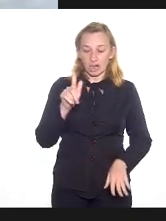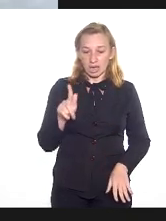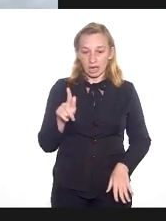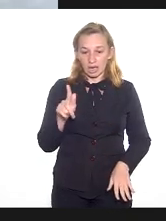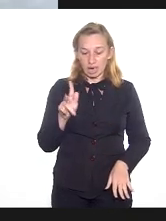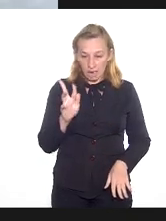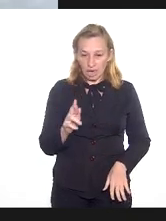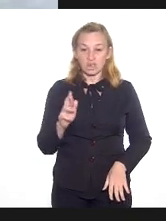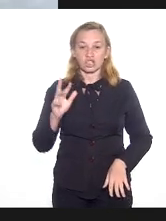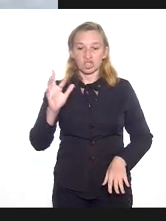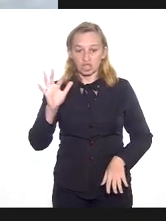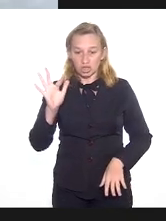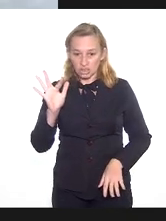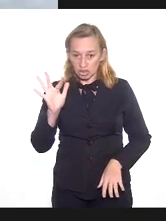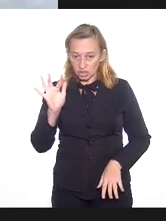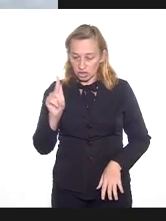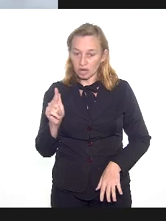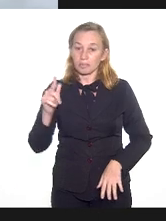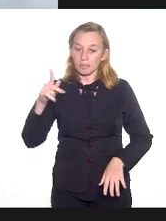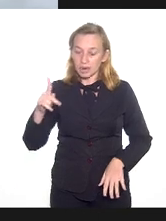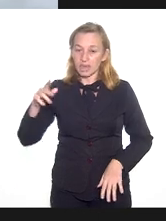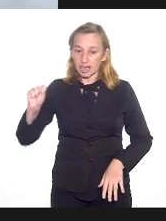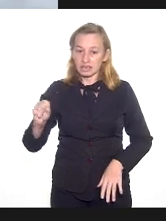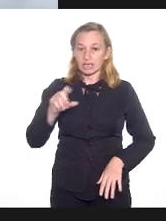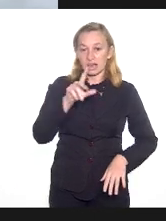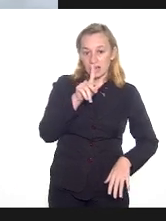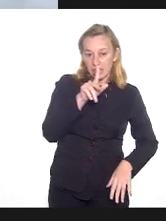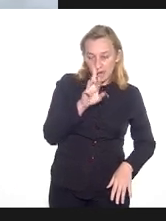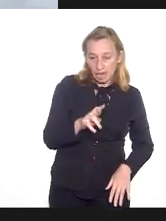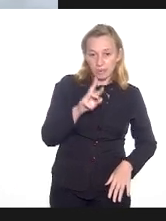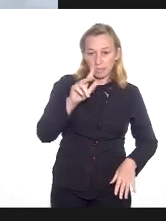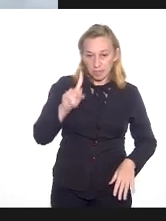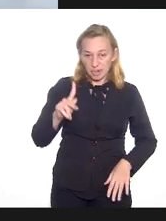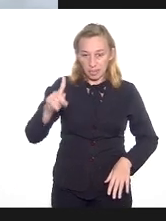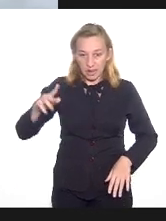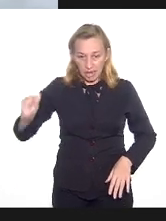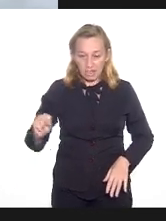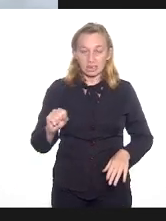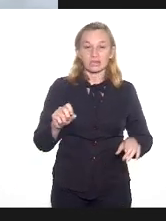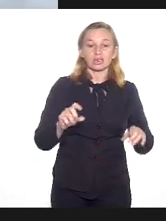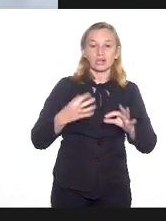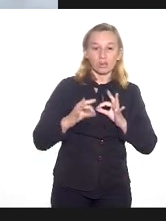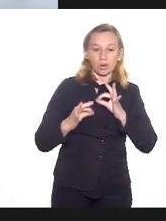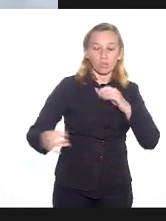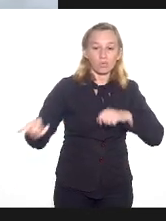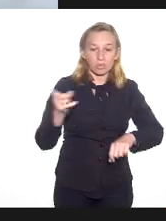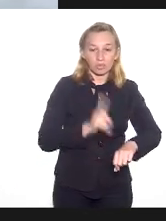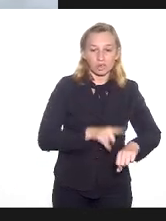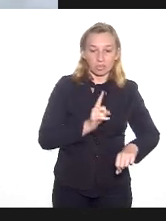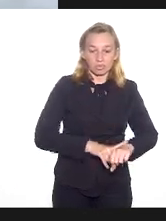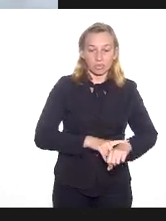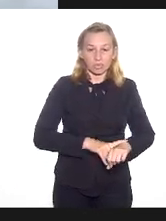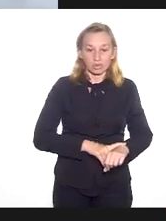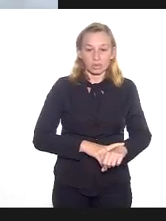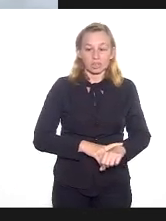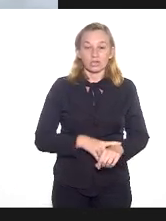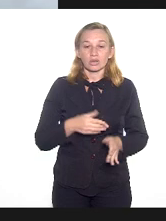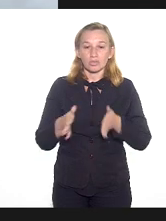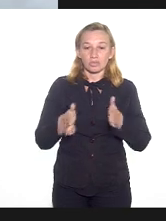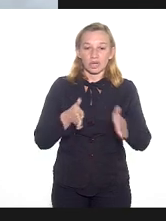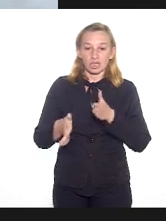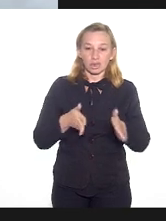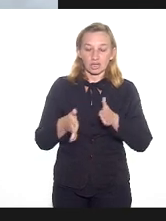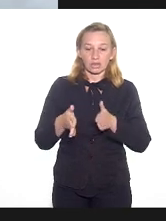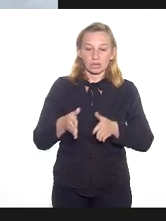o RPPS. Apenas resguardará no longo prazo e, ainda assim, por período temporal, parte das